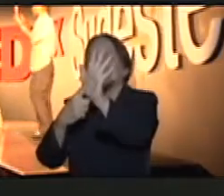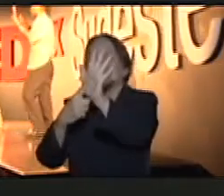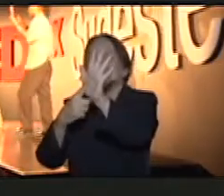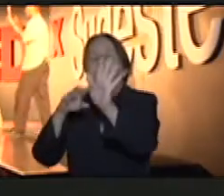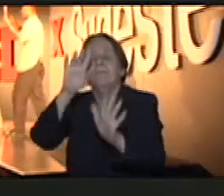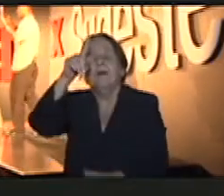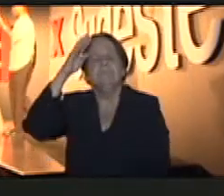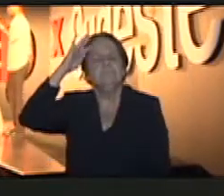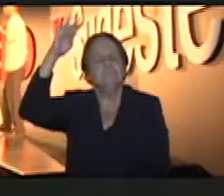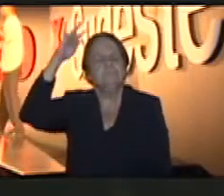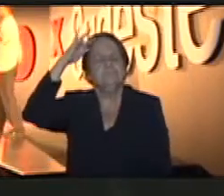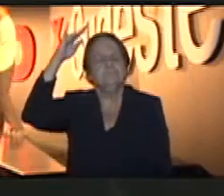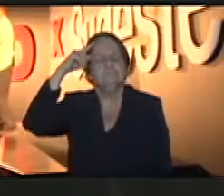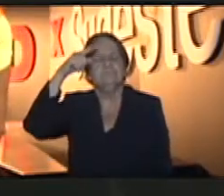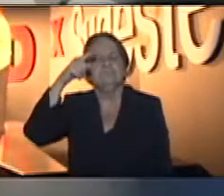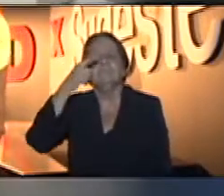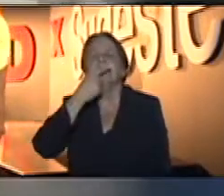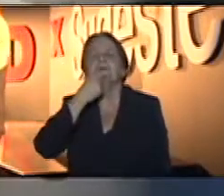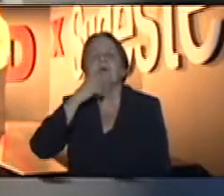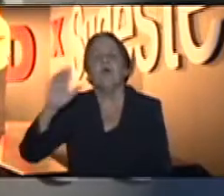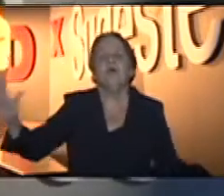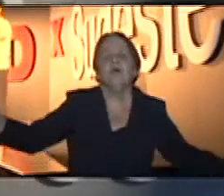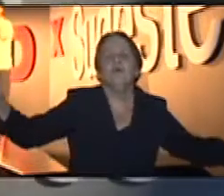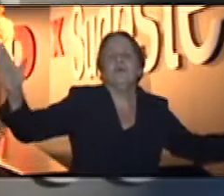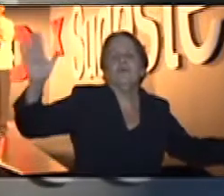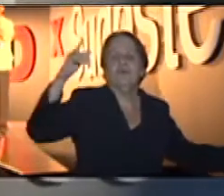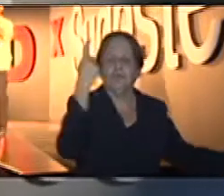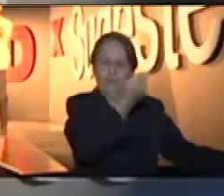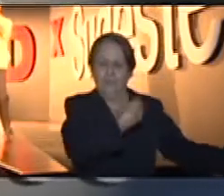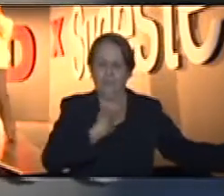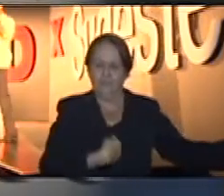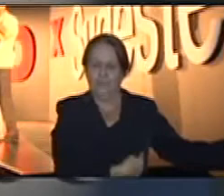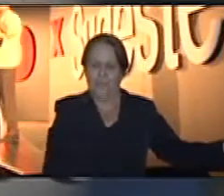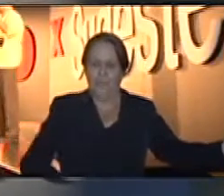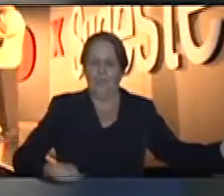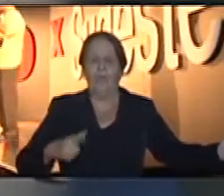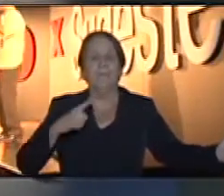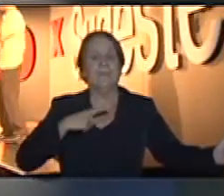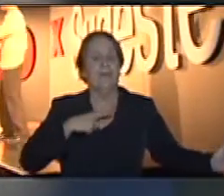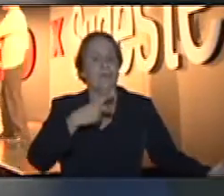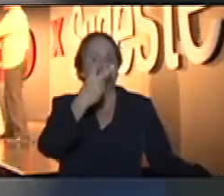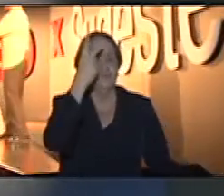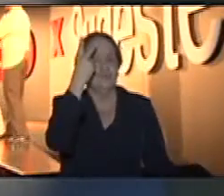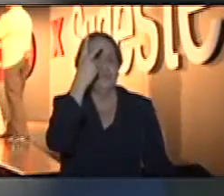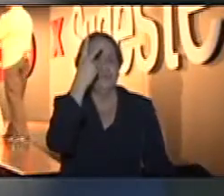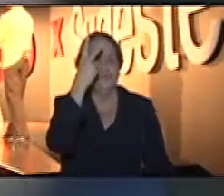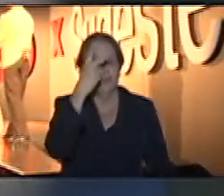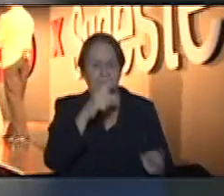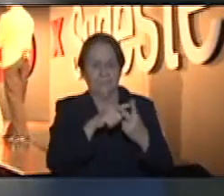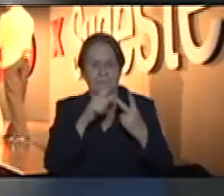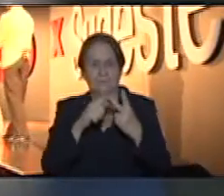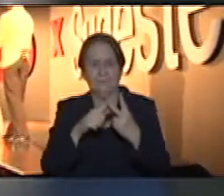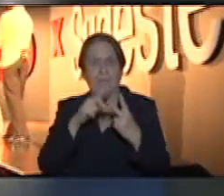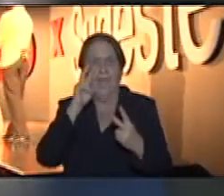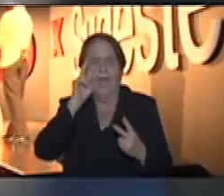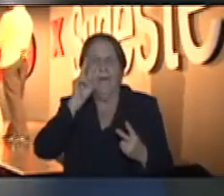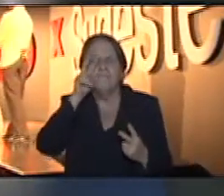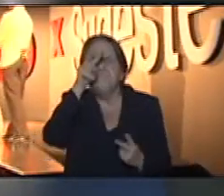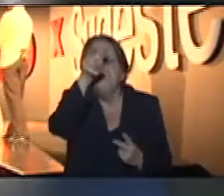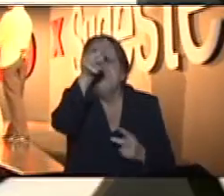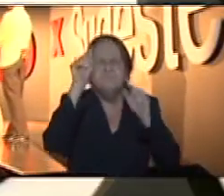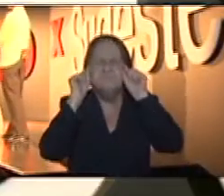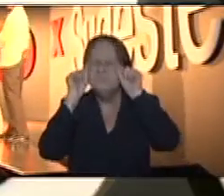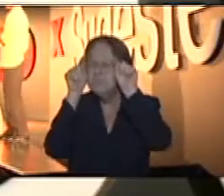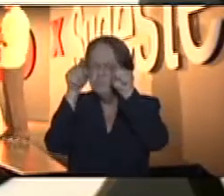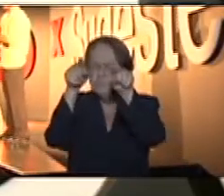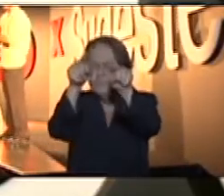projetá-la o Superhomem ele tinha duas forças Poderosas uma a visão que penetrava